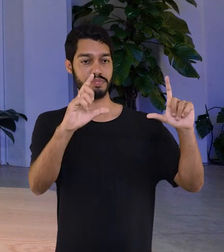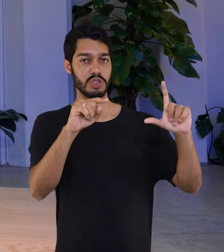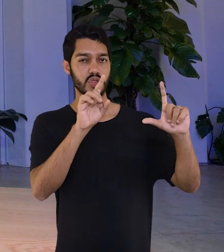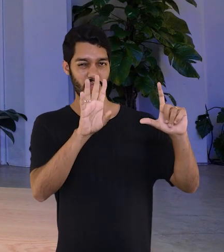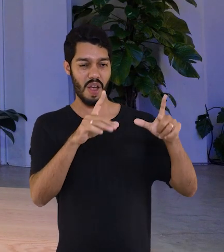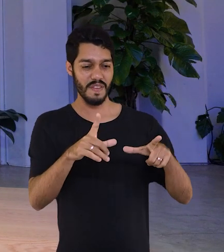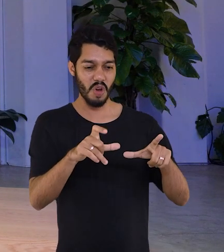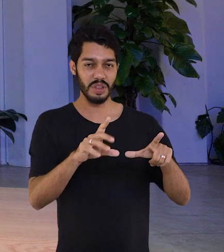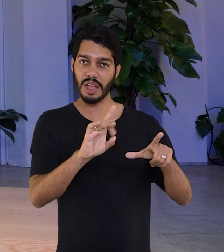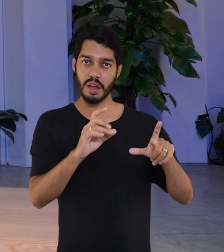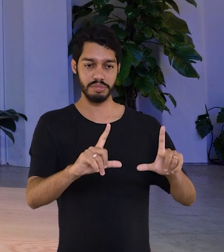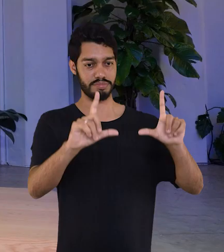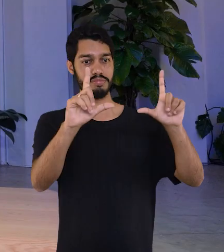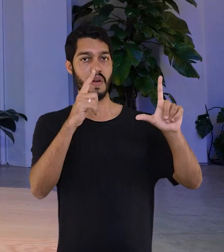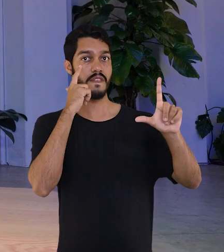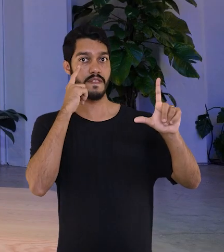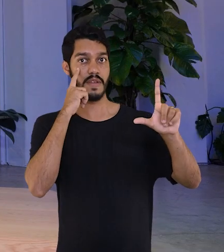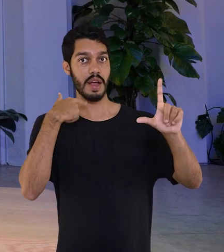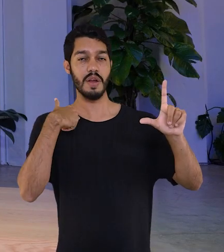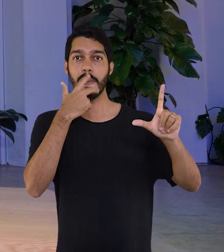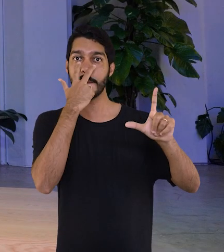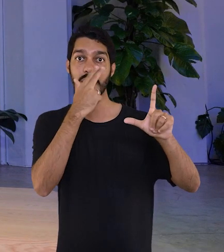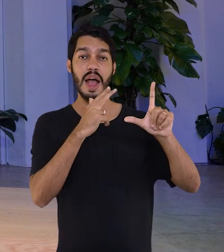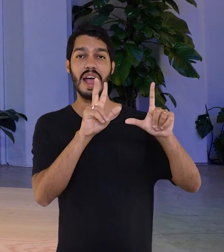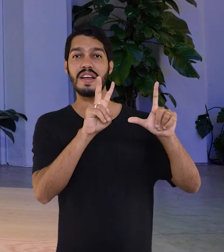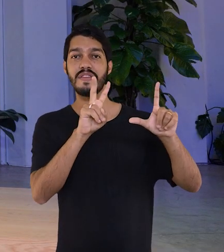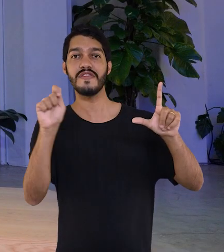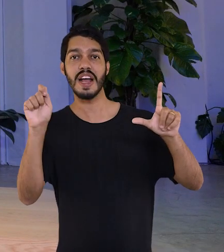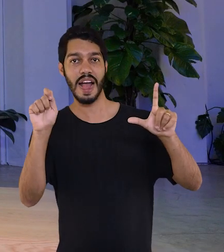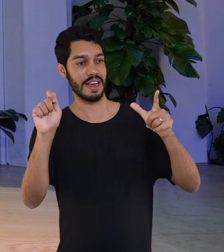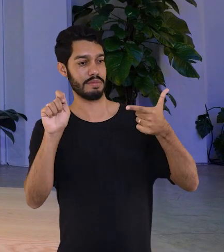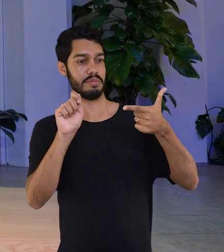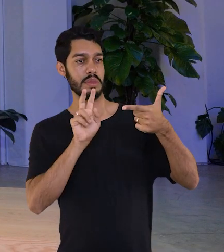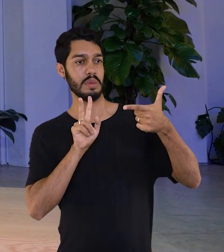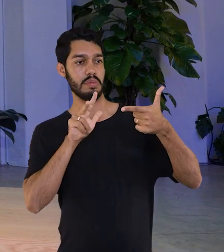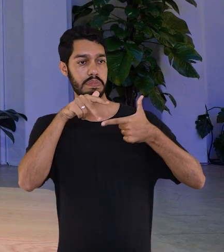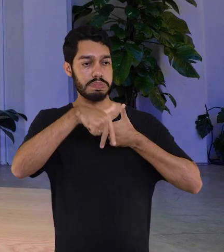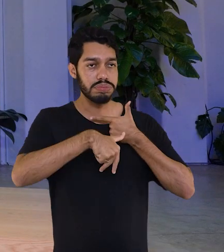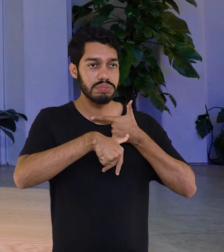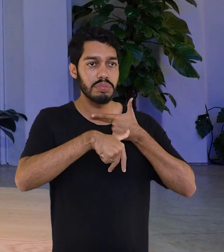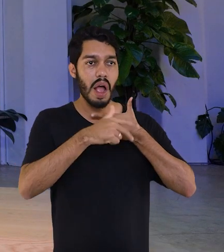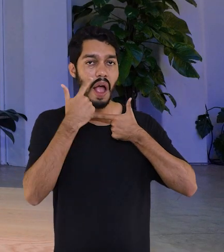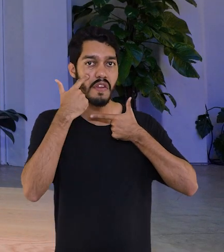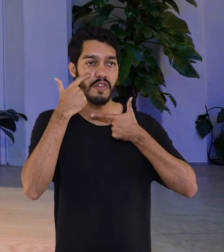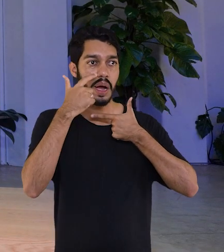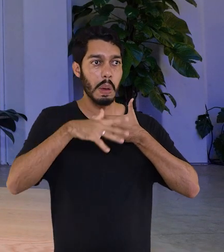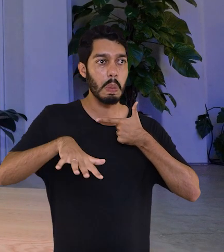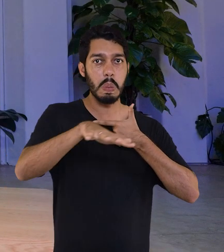na sua frente, ao invés de ver só uma foto, mas utilizar essa inteligência, essa realidade aumentada